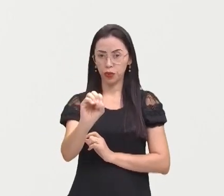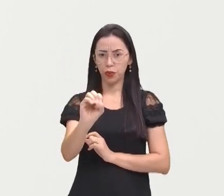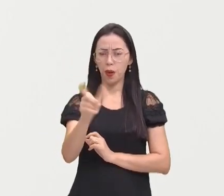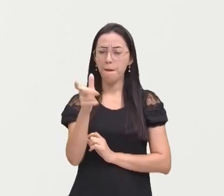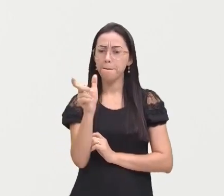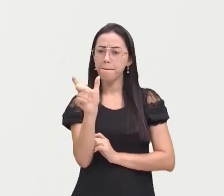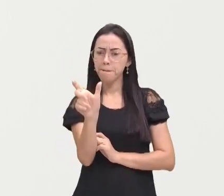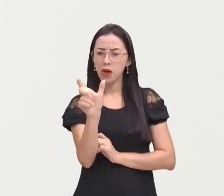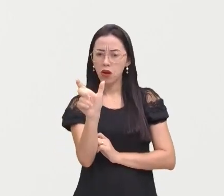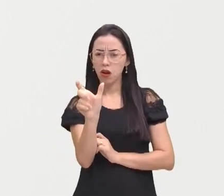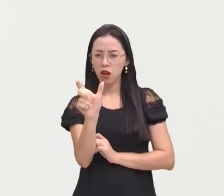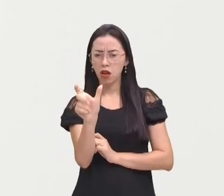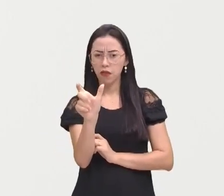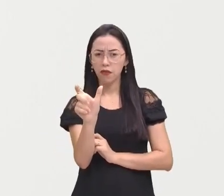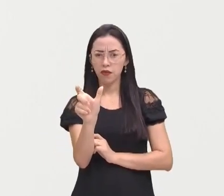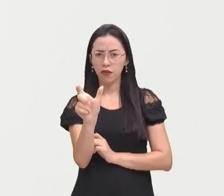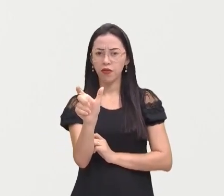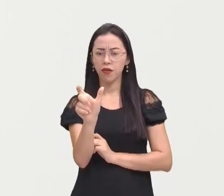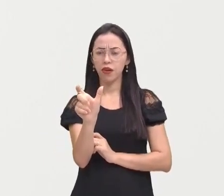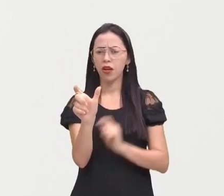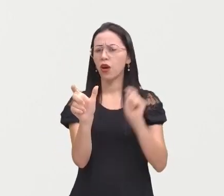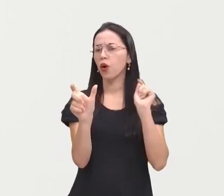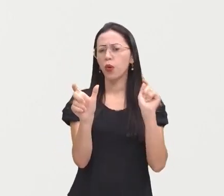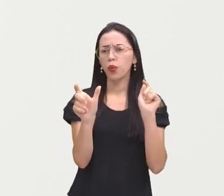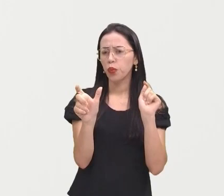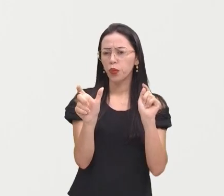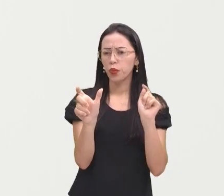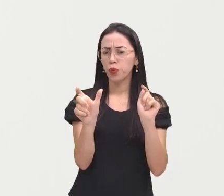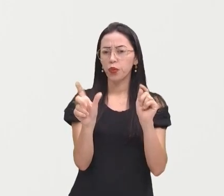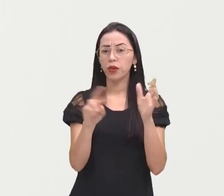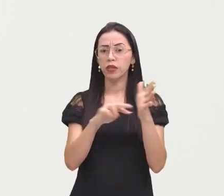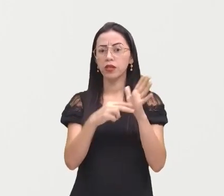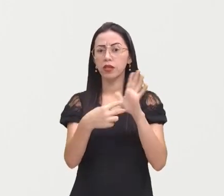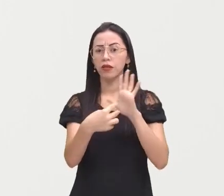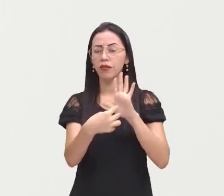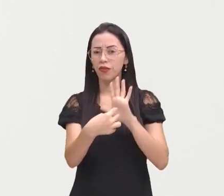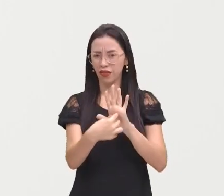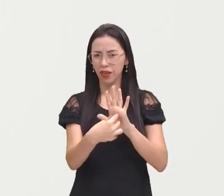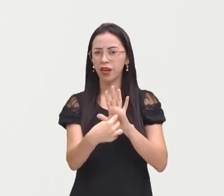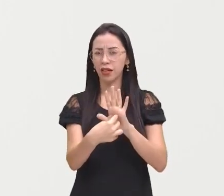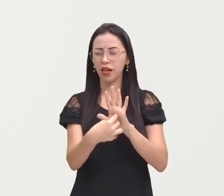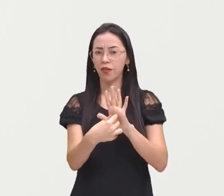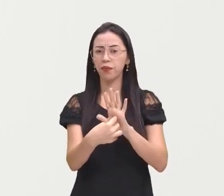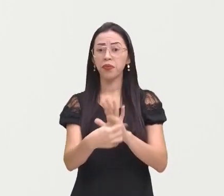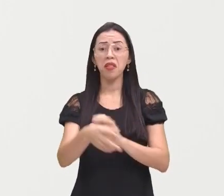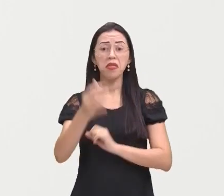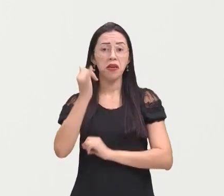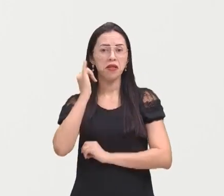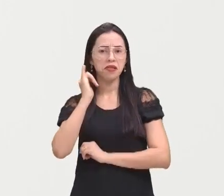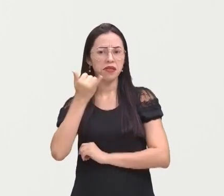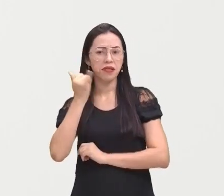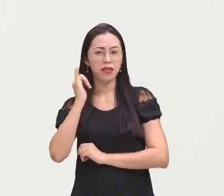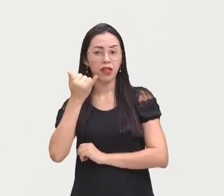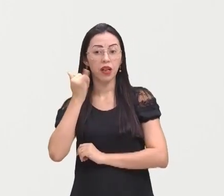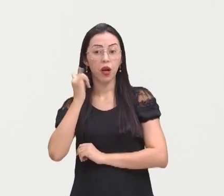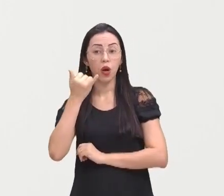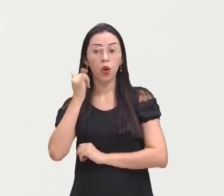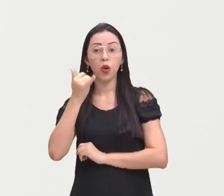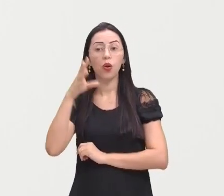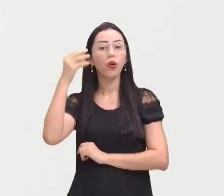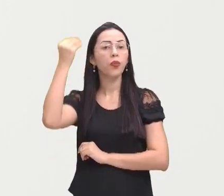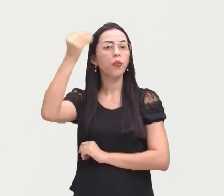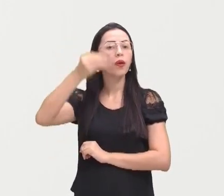Relato. Vamos ler juntinhos o que ele significa? Um relato é uma narração